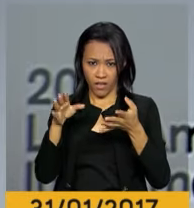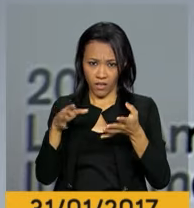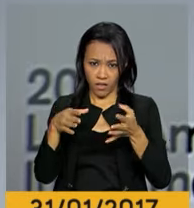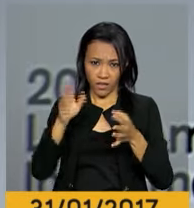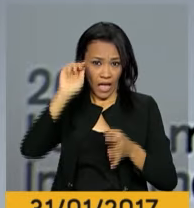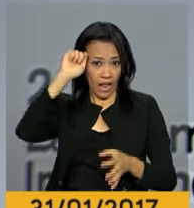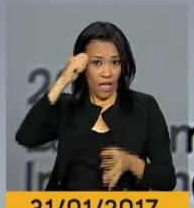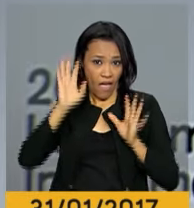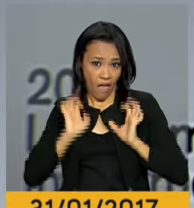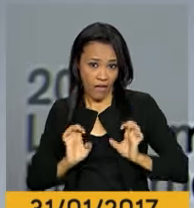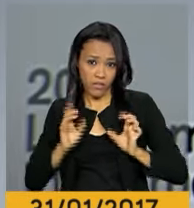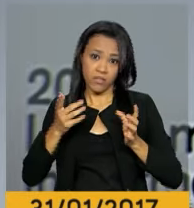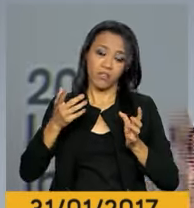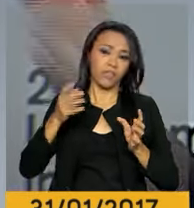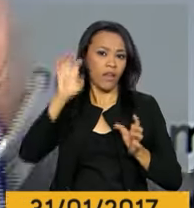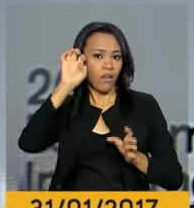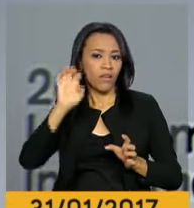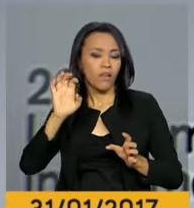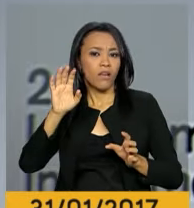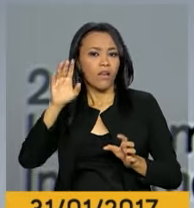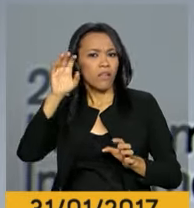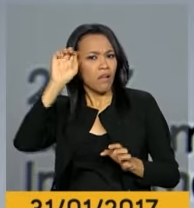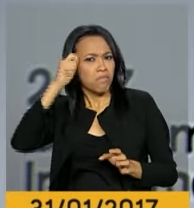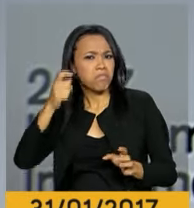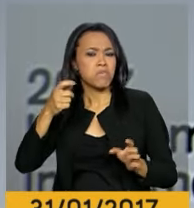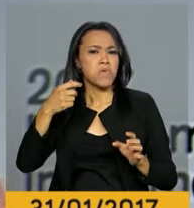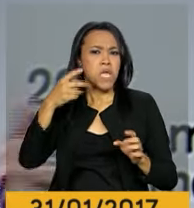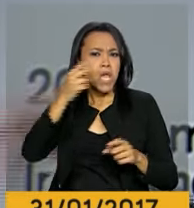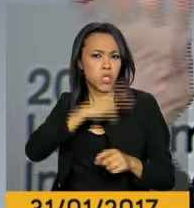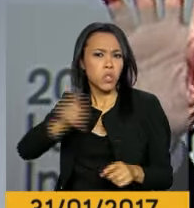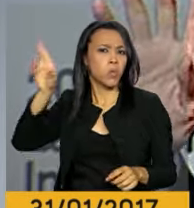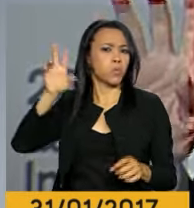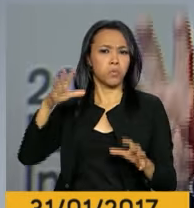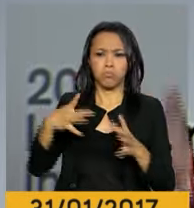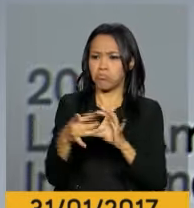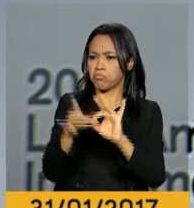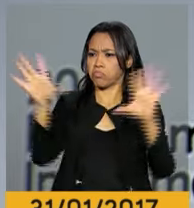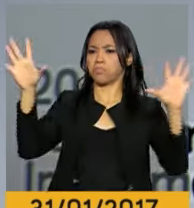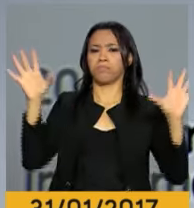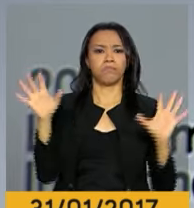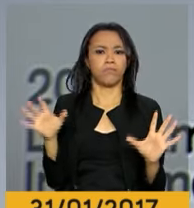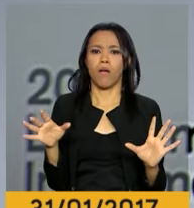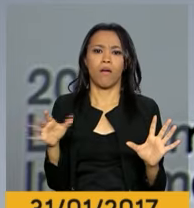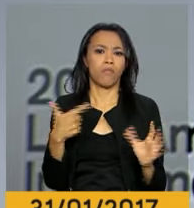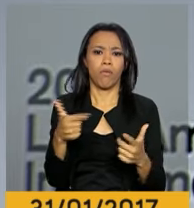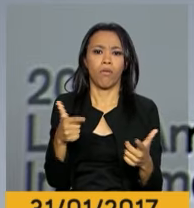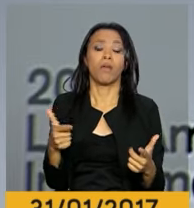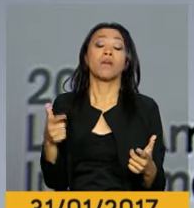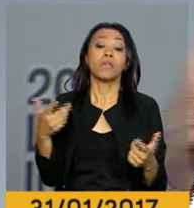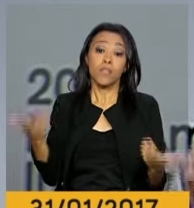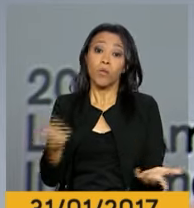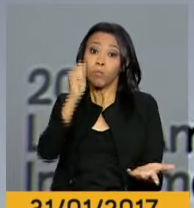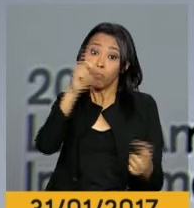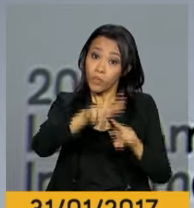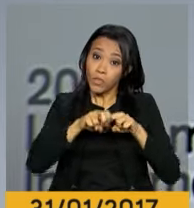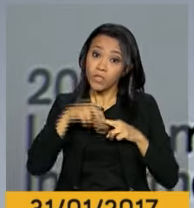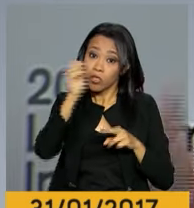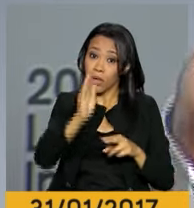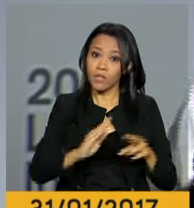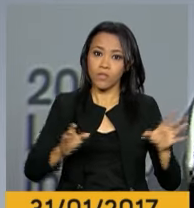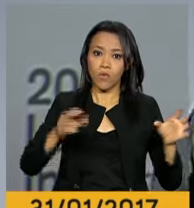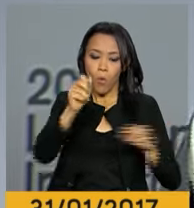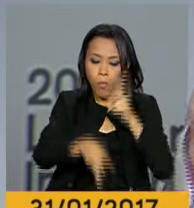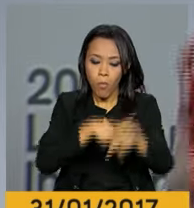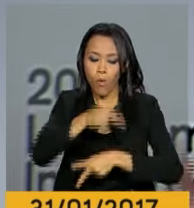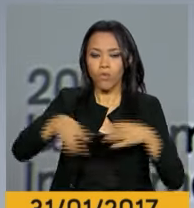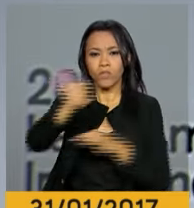étnicos ou religiosos somos um país aberto para para o mundo Aliás o Brasil se formou exata e precisamente pela imigração por aqueles que